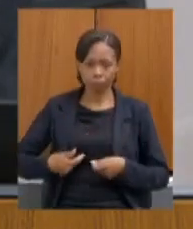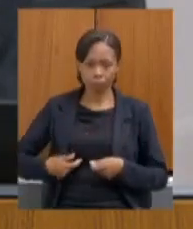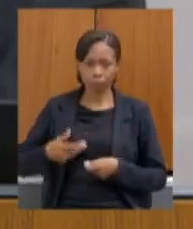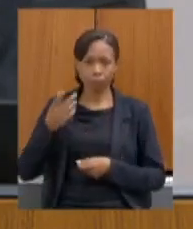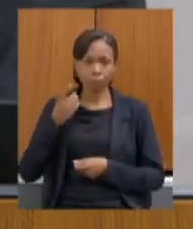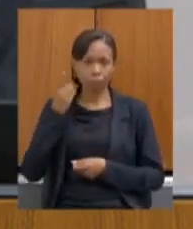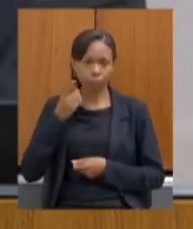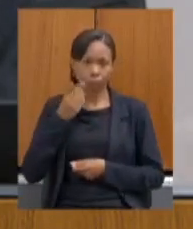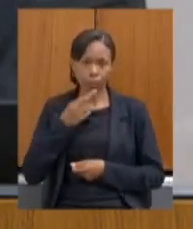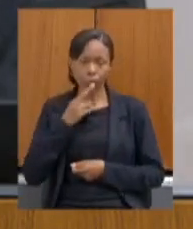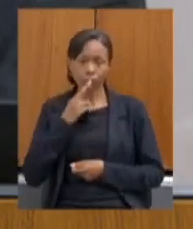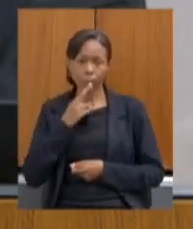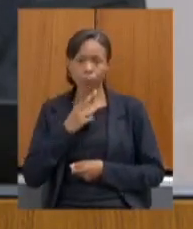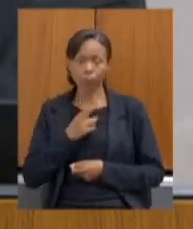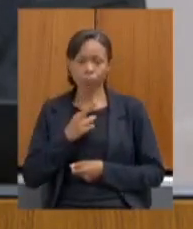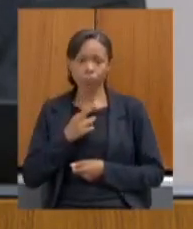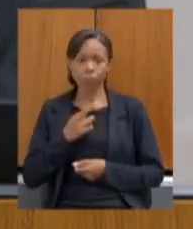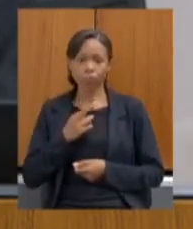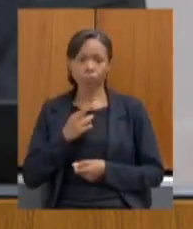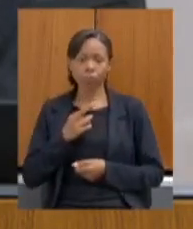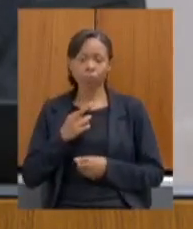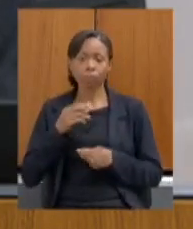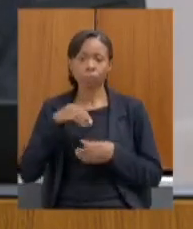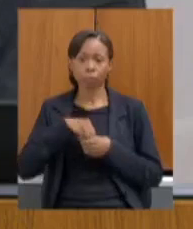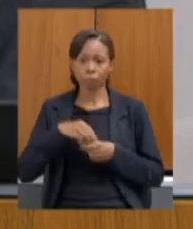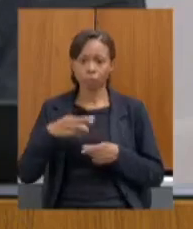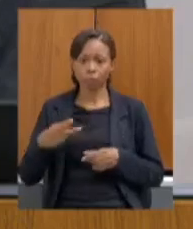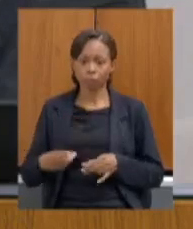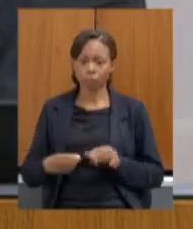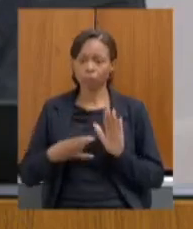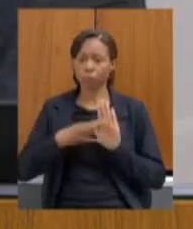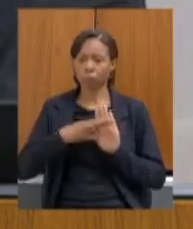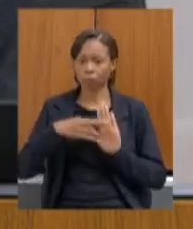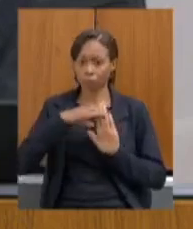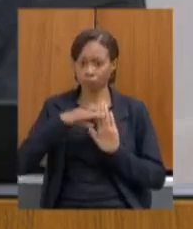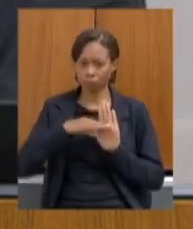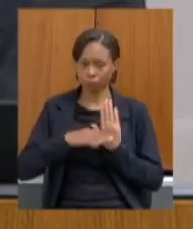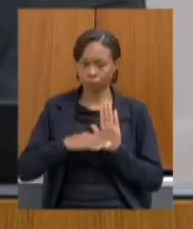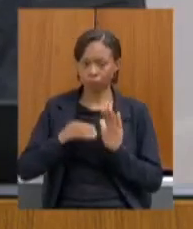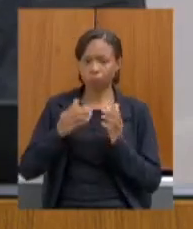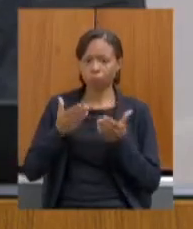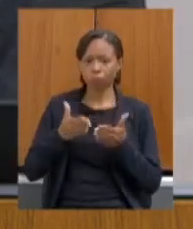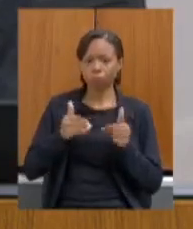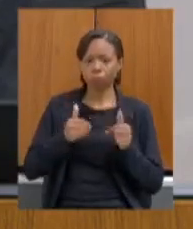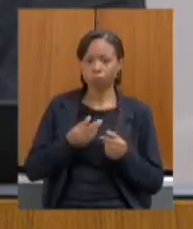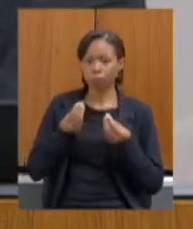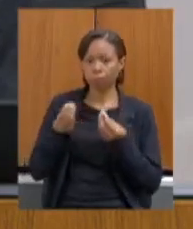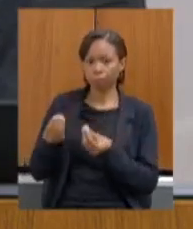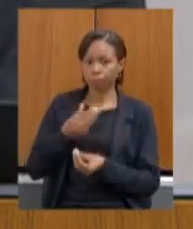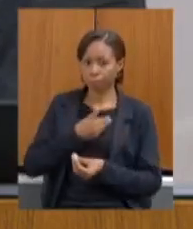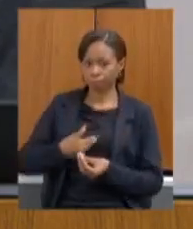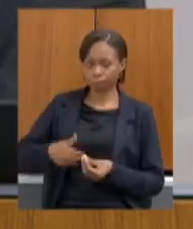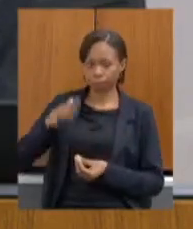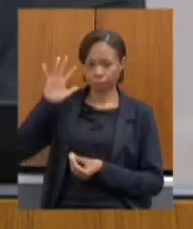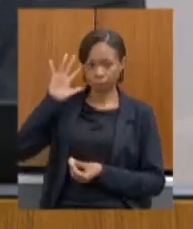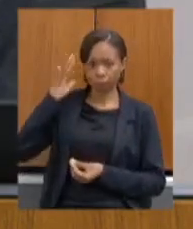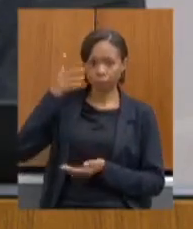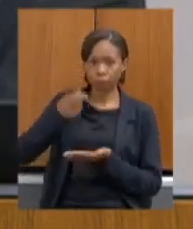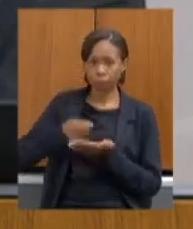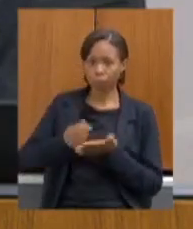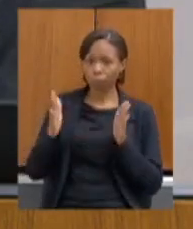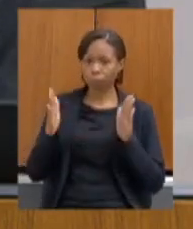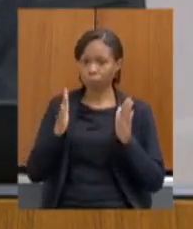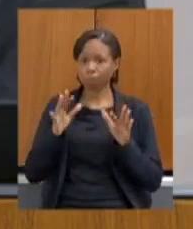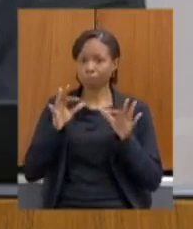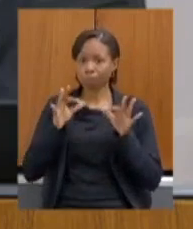se subserve requer da vossa excelência no termo do artigo 103 para a terceira alinhada do regimento interno que seja encaminhado ao governador do Estado e pedido de providência para que se efetue no prazo